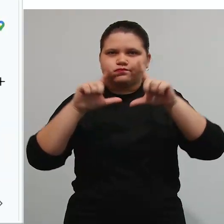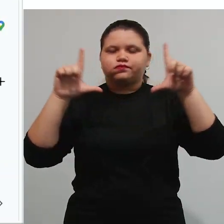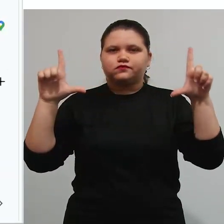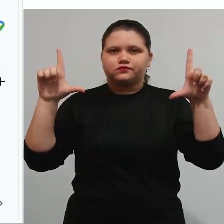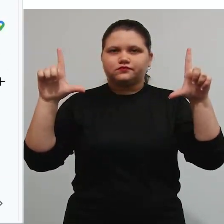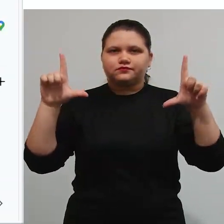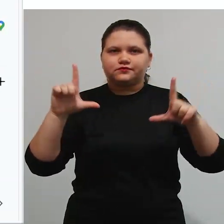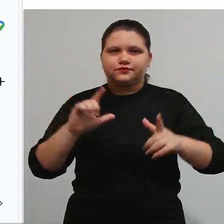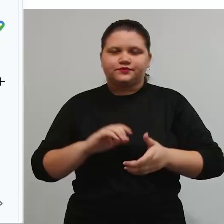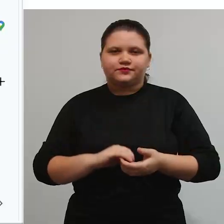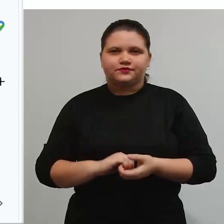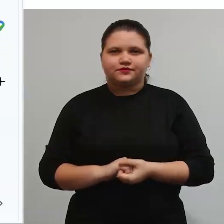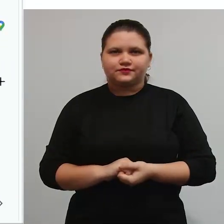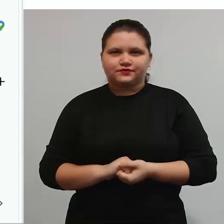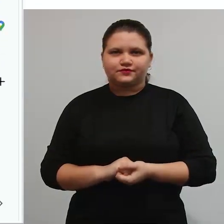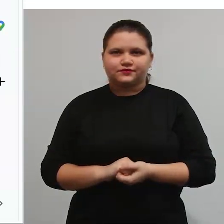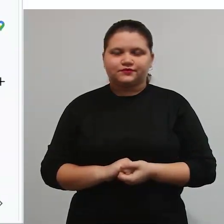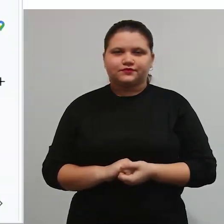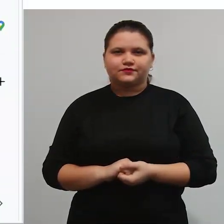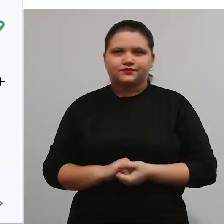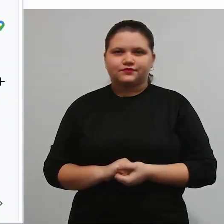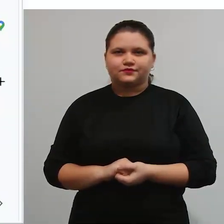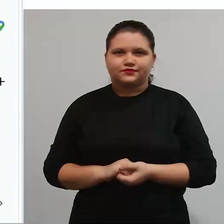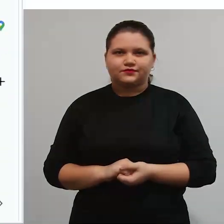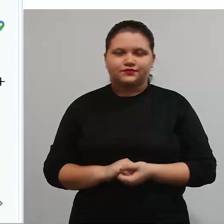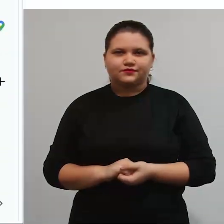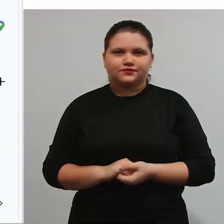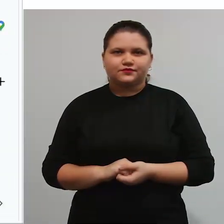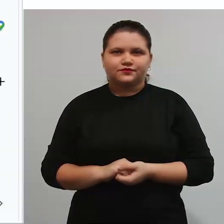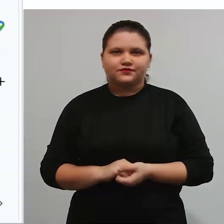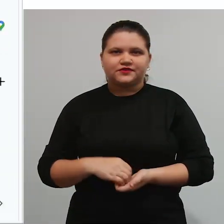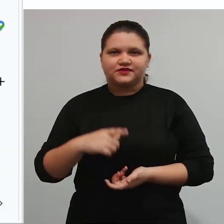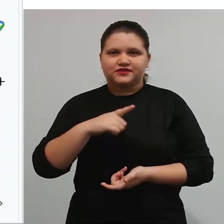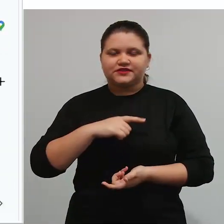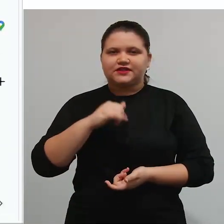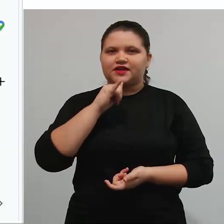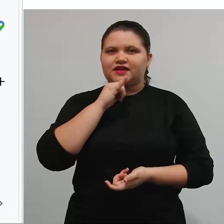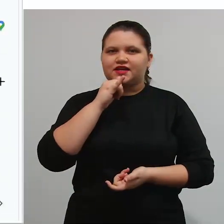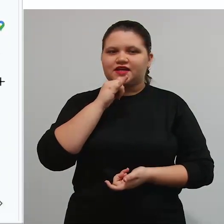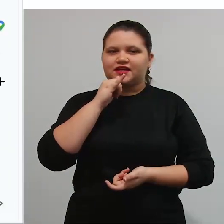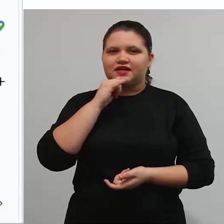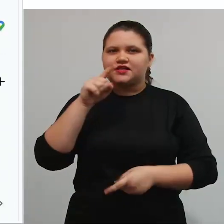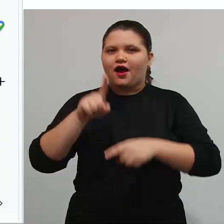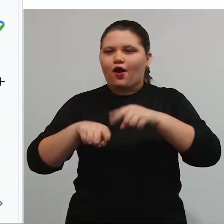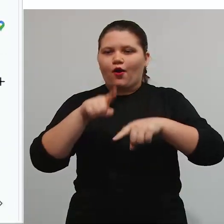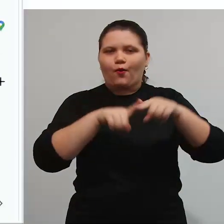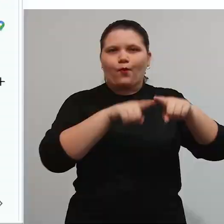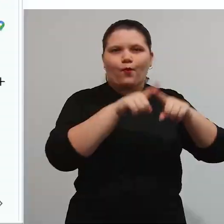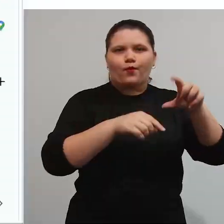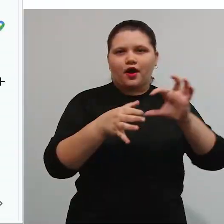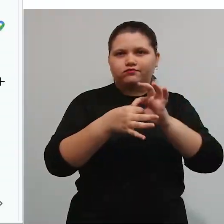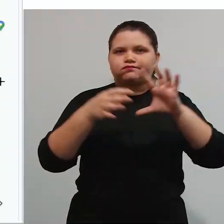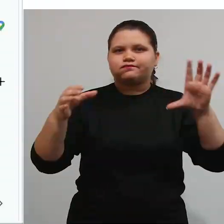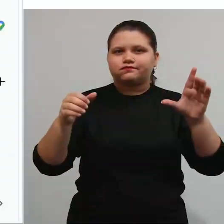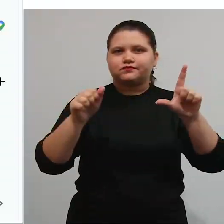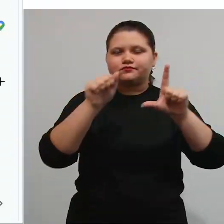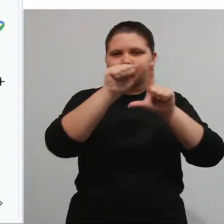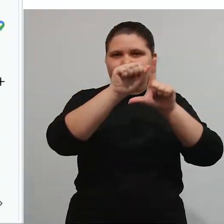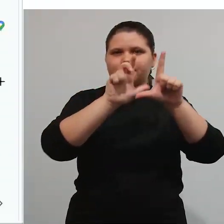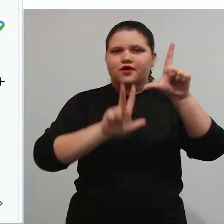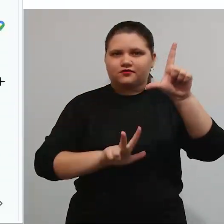gente faz essa introdução. Então, vou entrar aqui, ó, tem até um exemplo lá no material que está disponível no ambiente virtual, tá? Então,